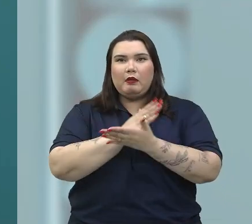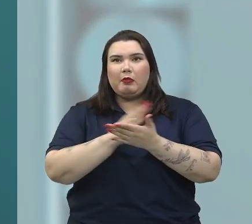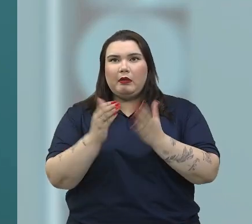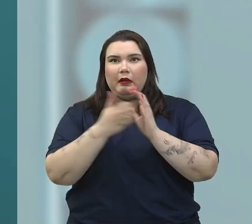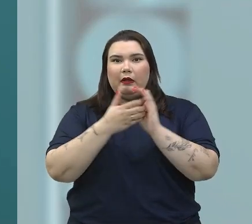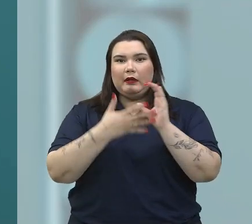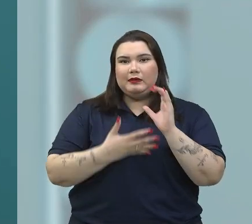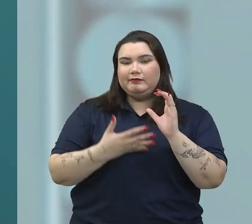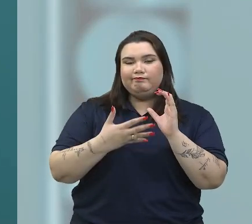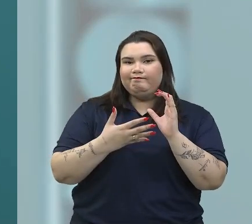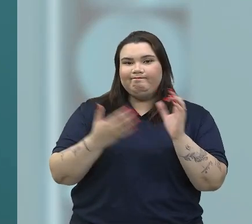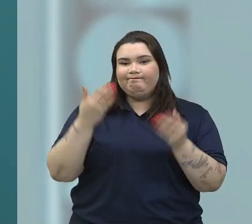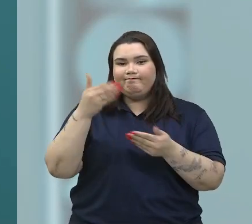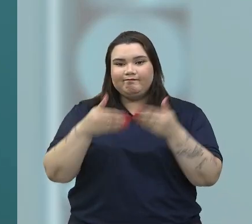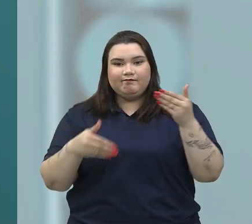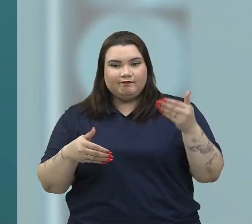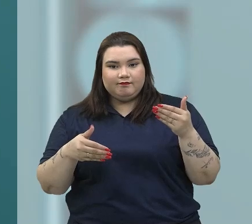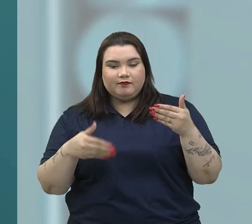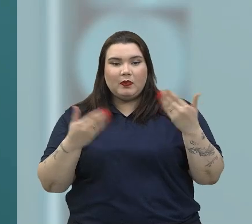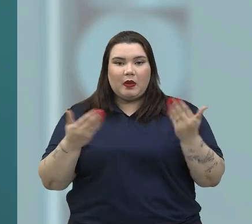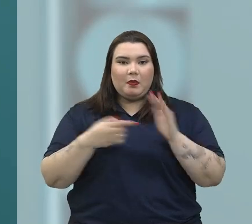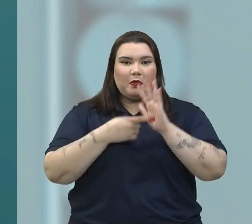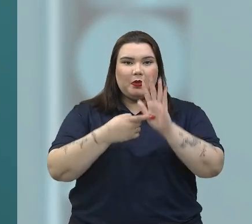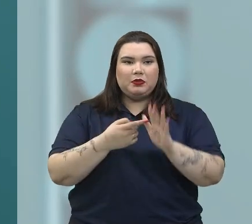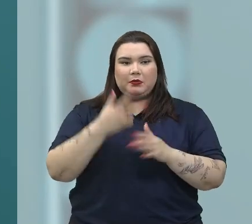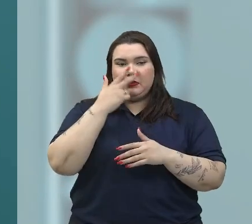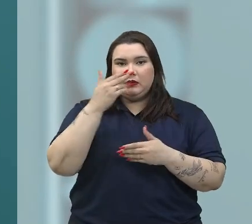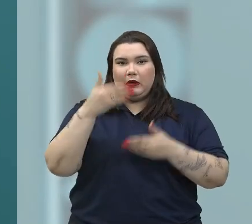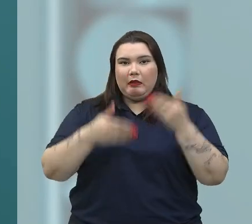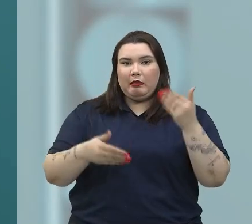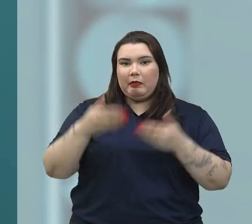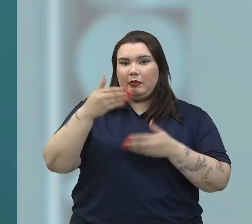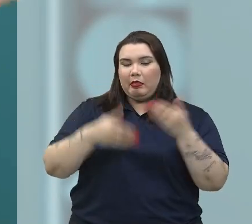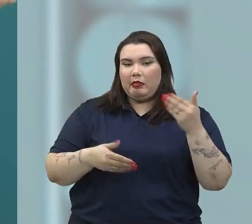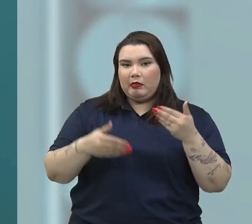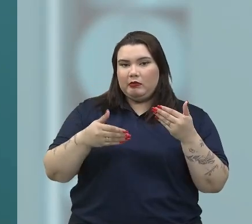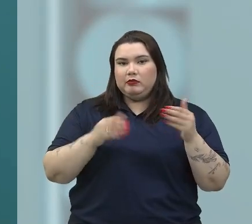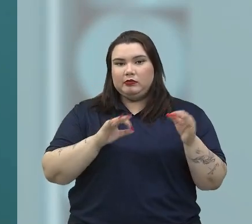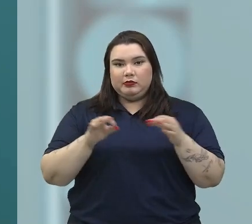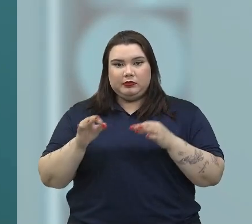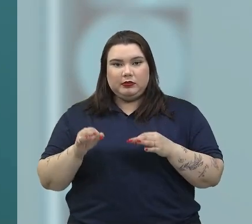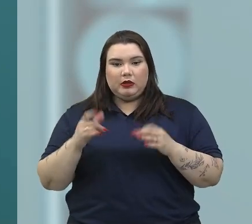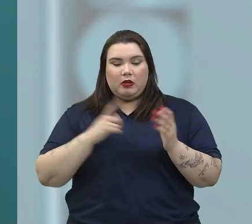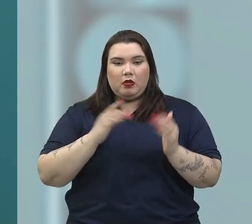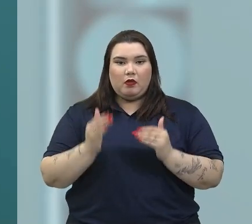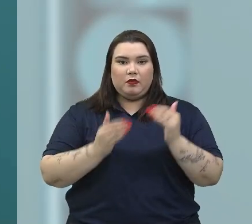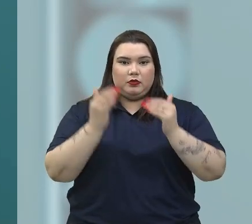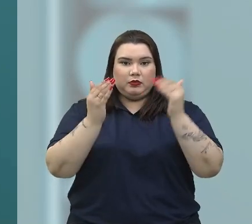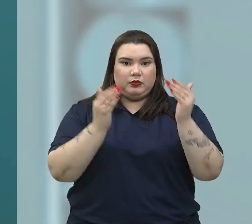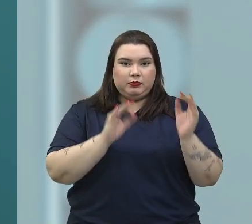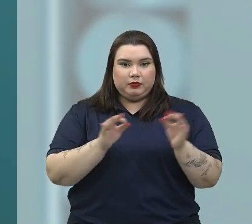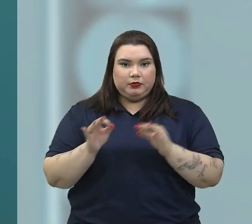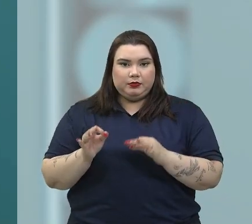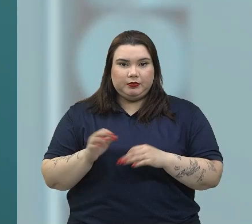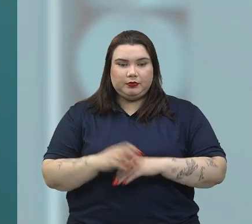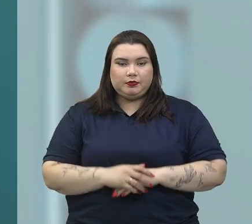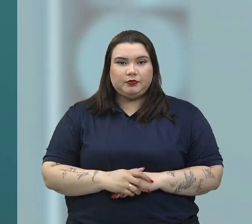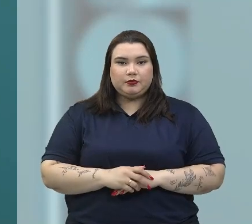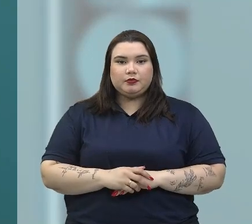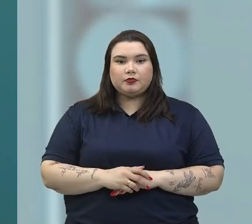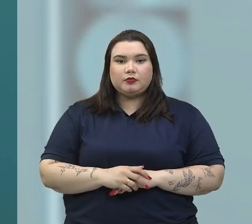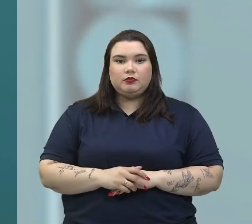não colaboram para isso, trazem contradições para essa ideia de evolução, e coloca evolução entre aspas, tá